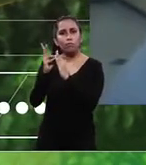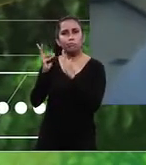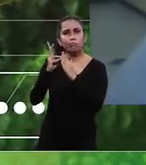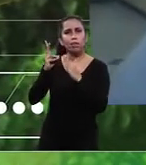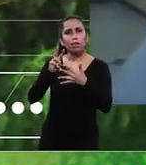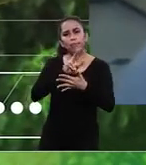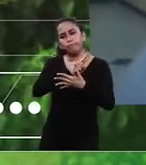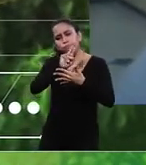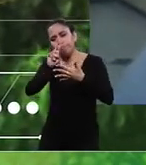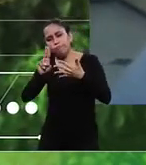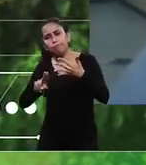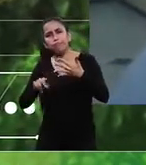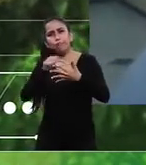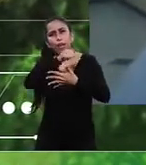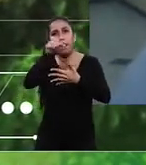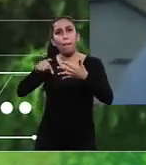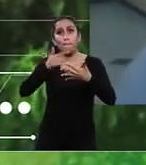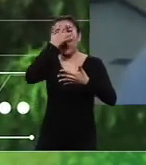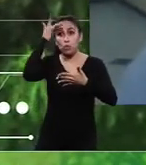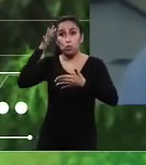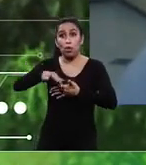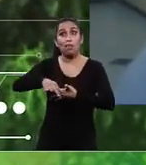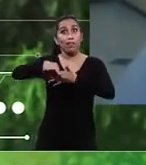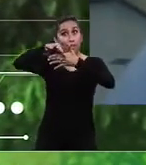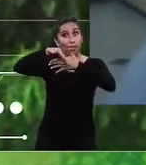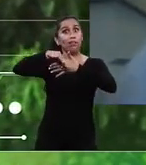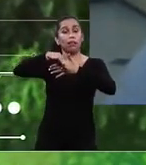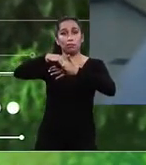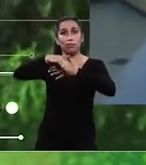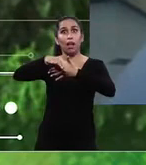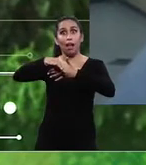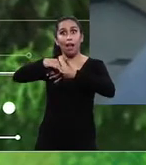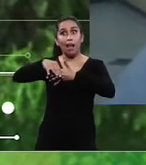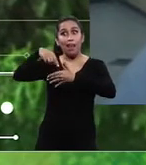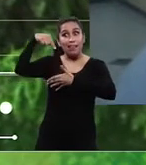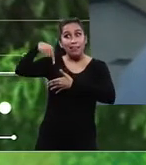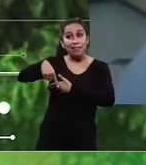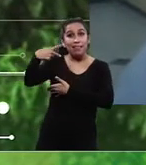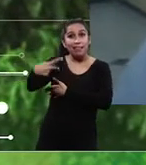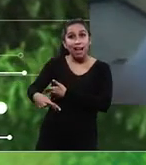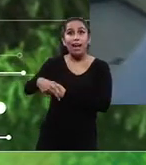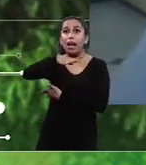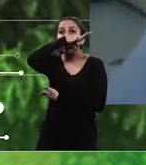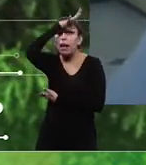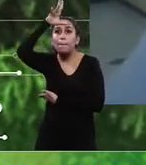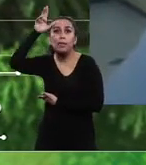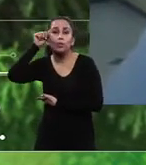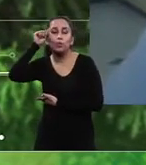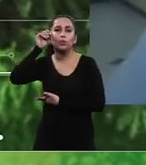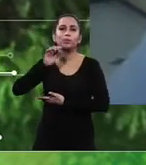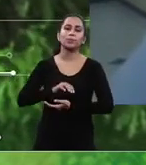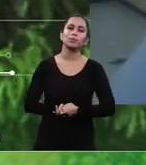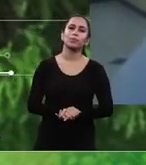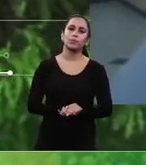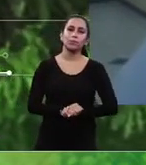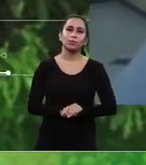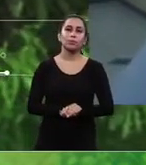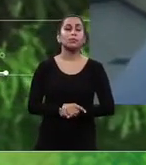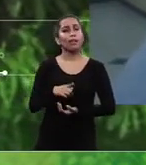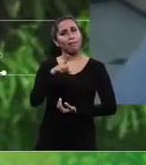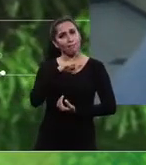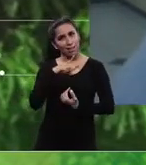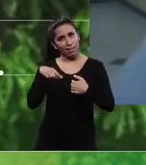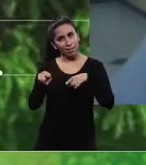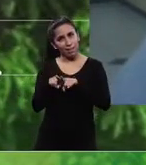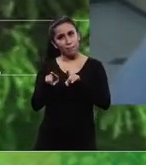comunidade de líderes belíssima da Amazônia Legal, na Rondônia, e também o